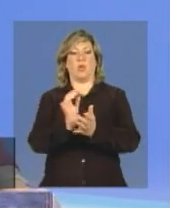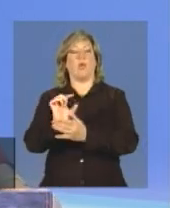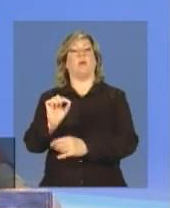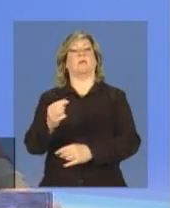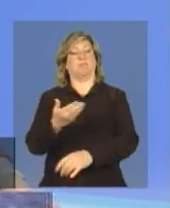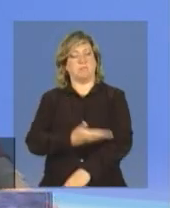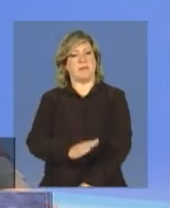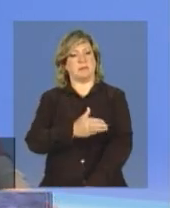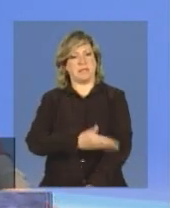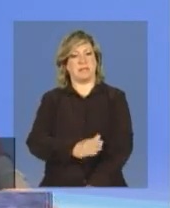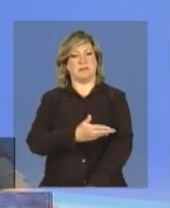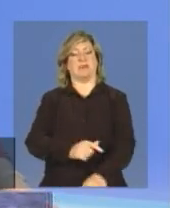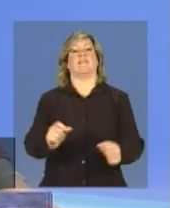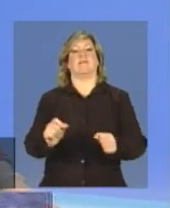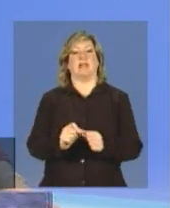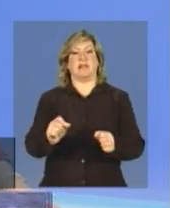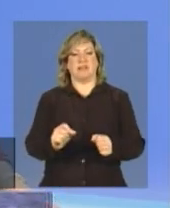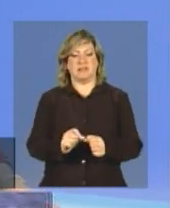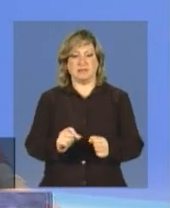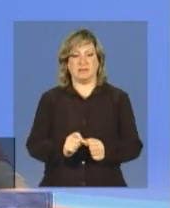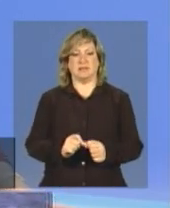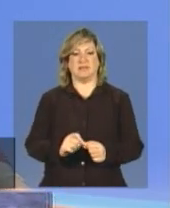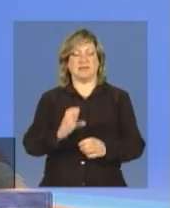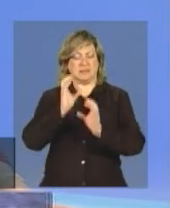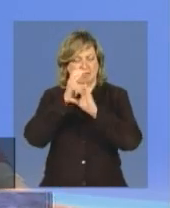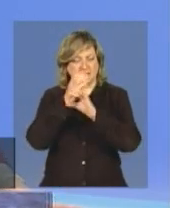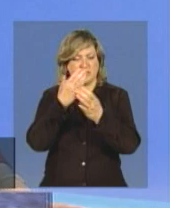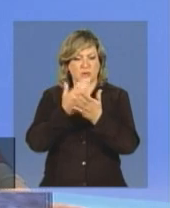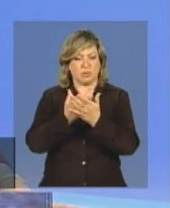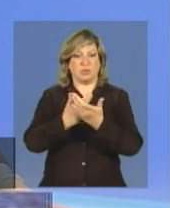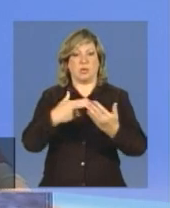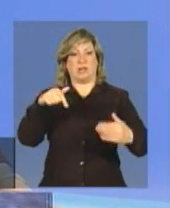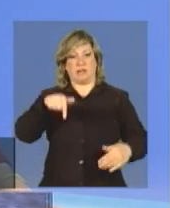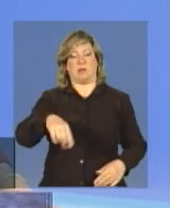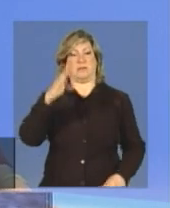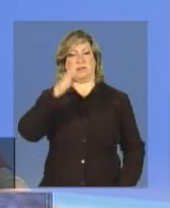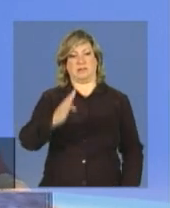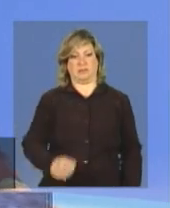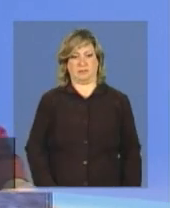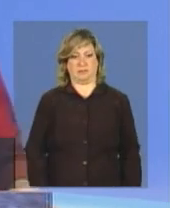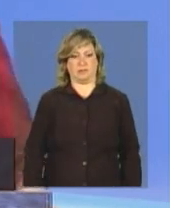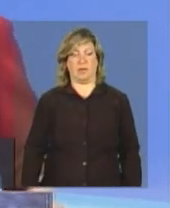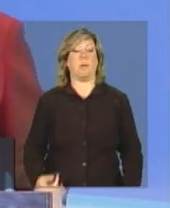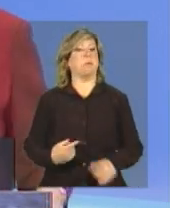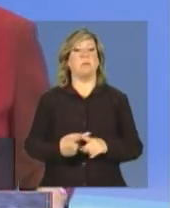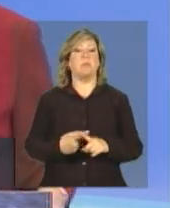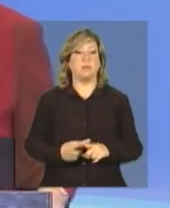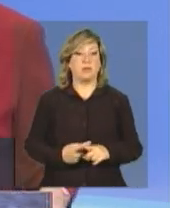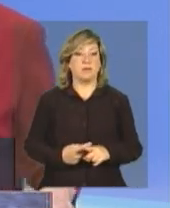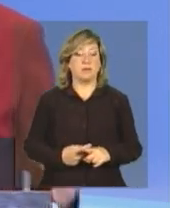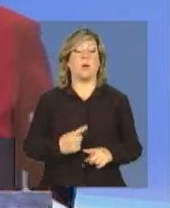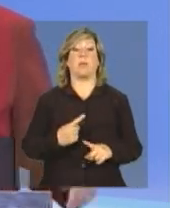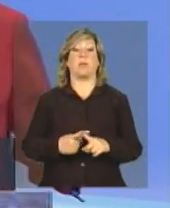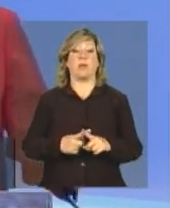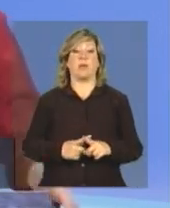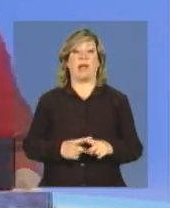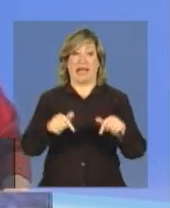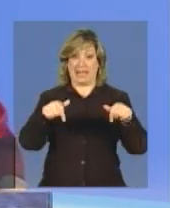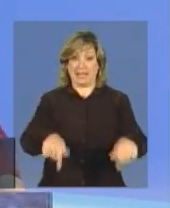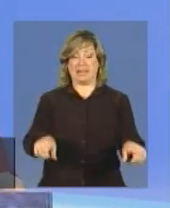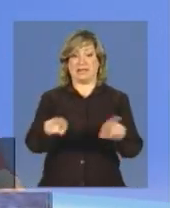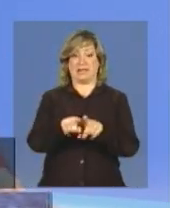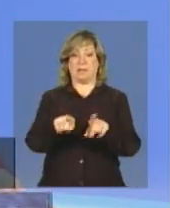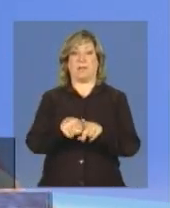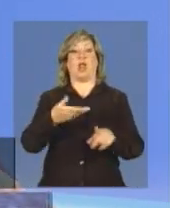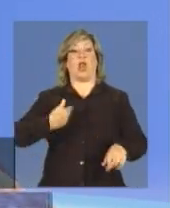prática e o exercício da ciência em nosso país. Por quê? Porque aqui também